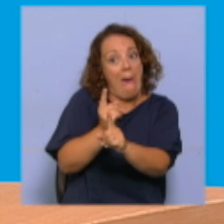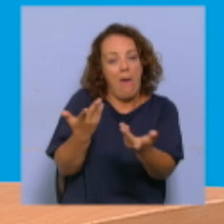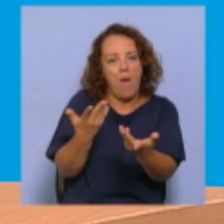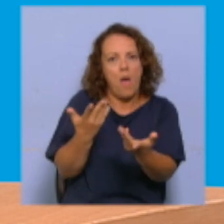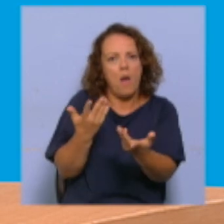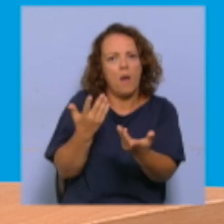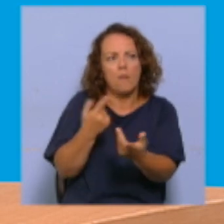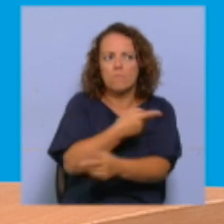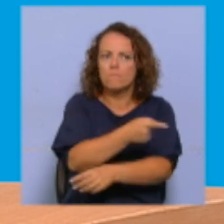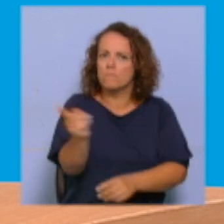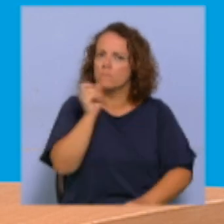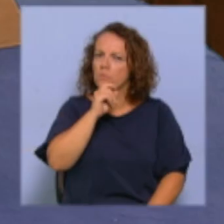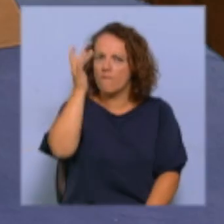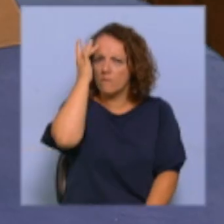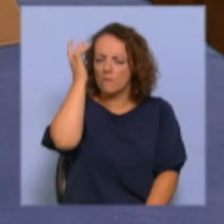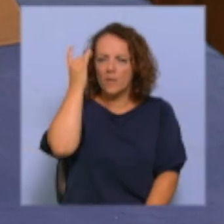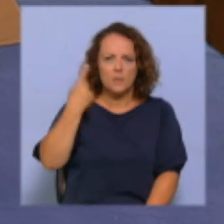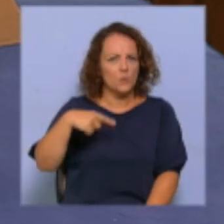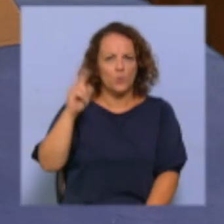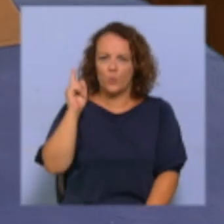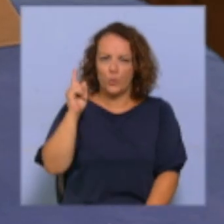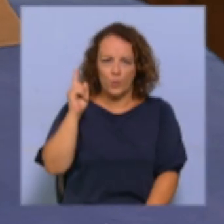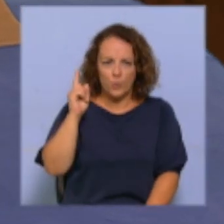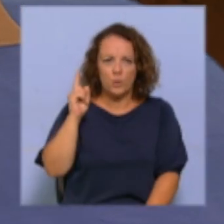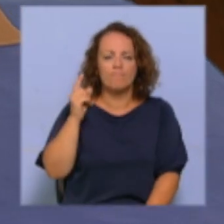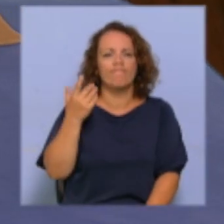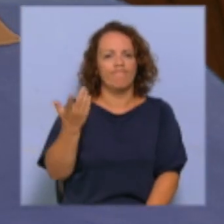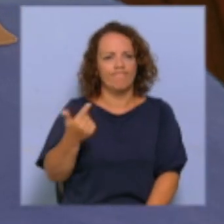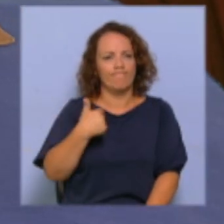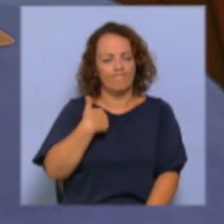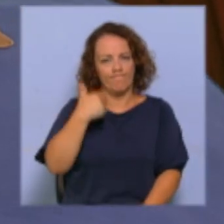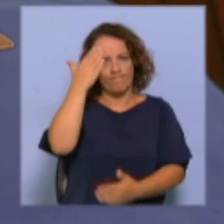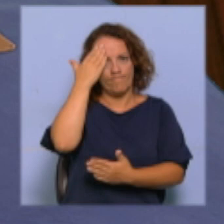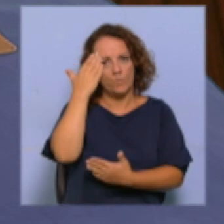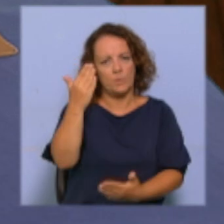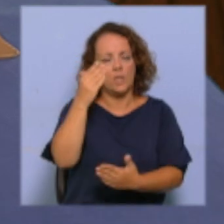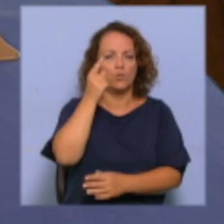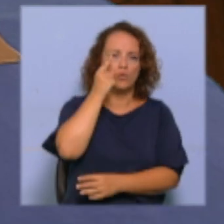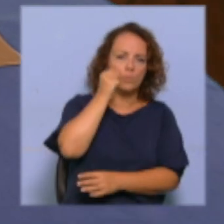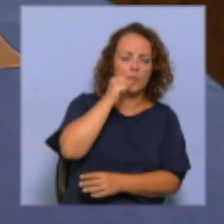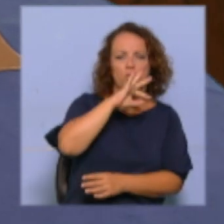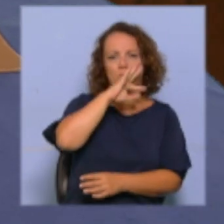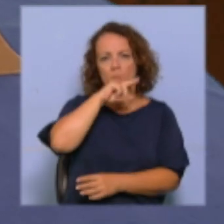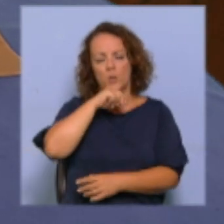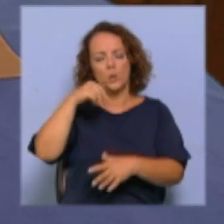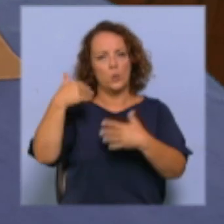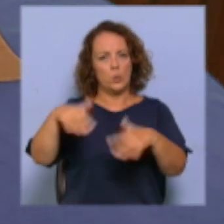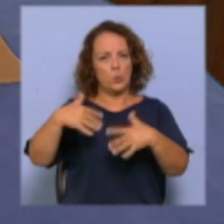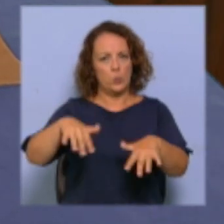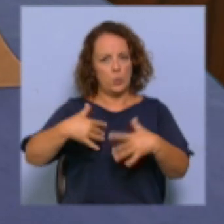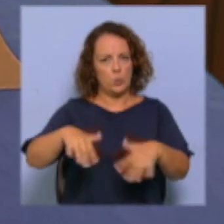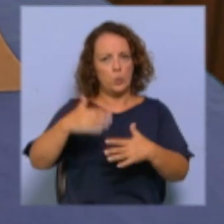sido fácil, e a minha homenagem aqui é feita aos pais em geral, pais e mães, não deve ter sido